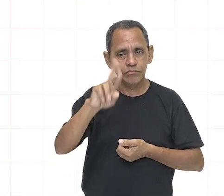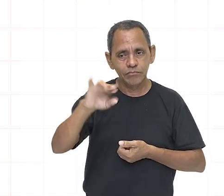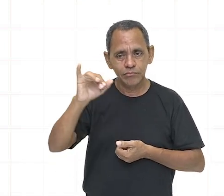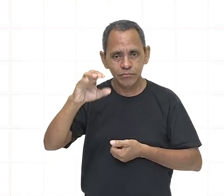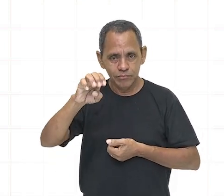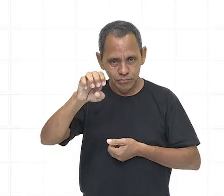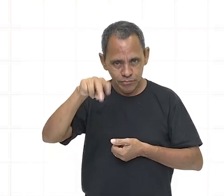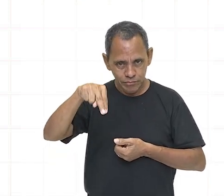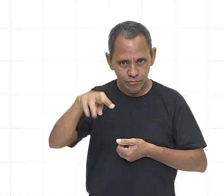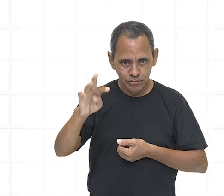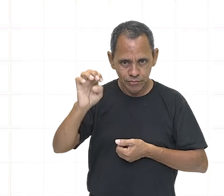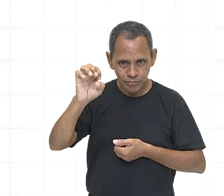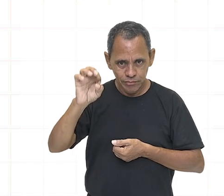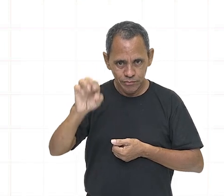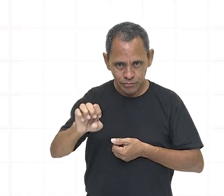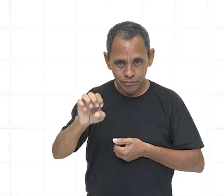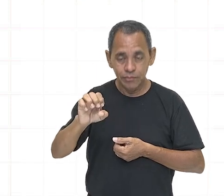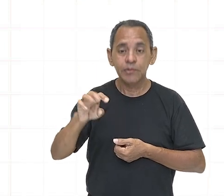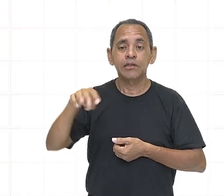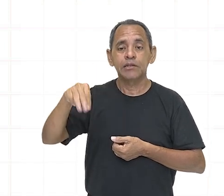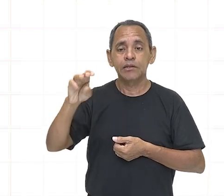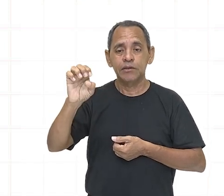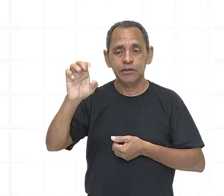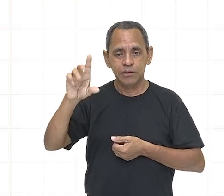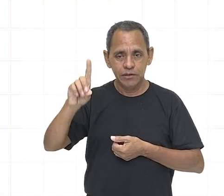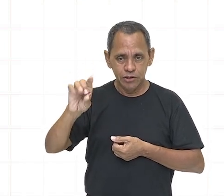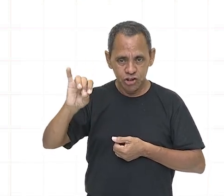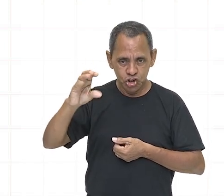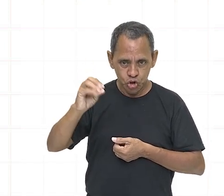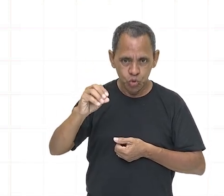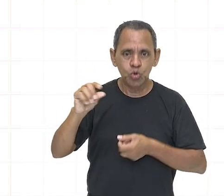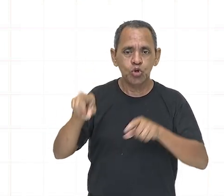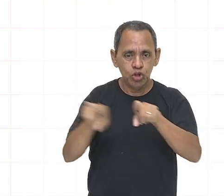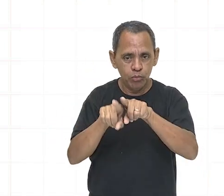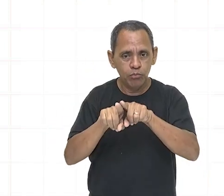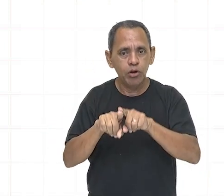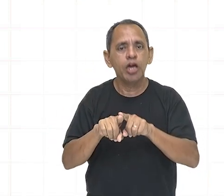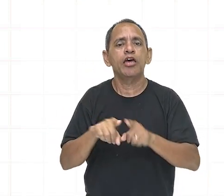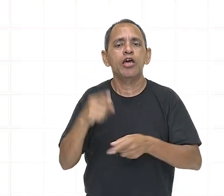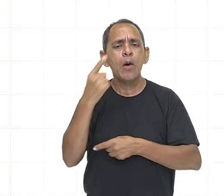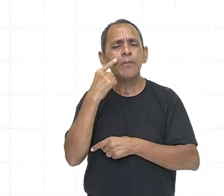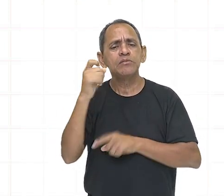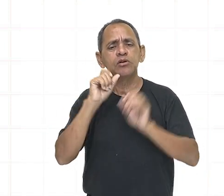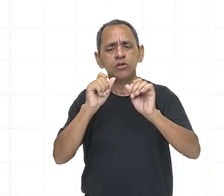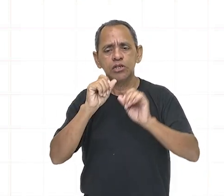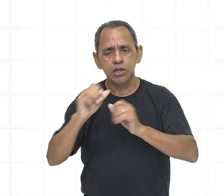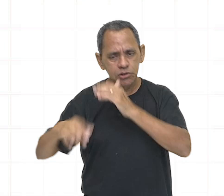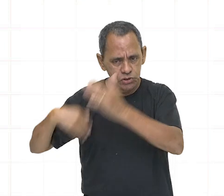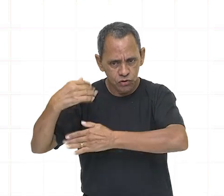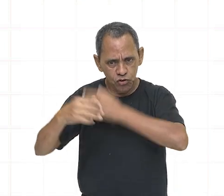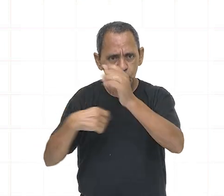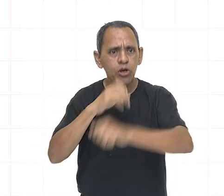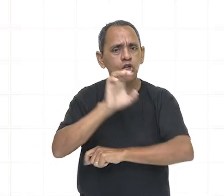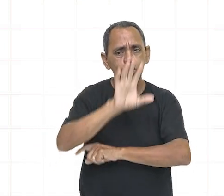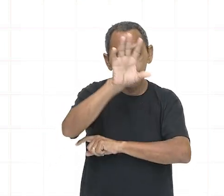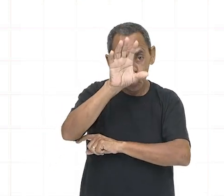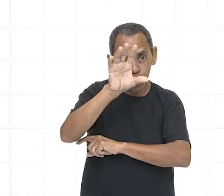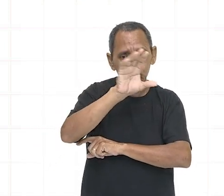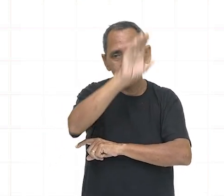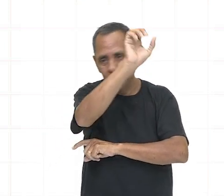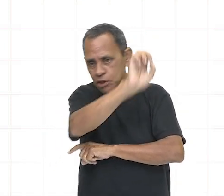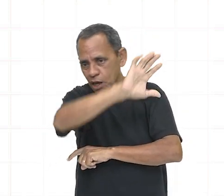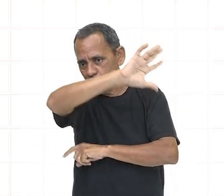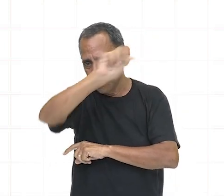gente, a gente realmente observa aí o desenvolvimento, né, do continente asiático, pegando essa parte